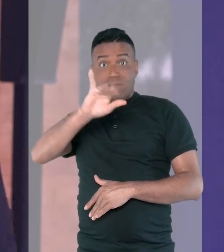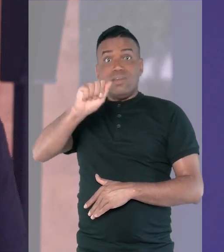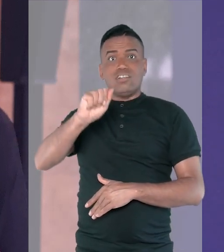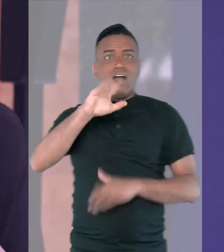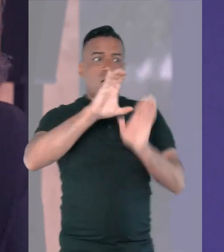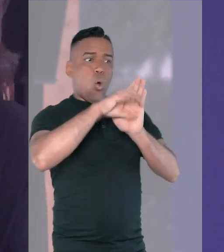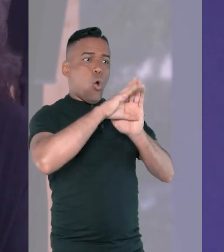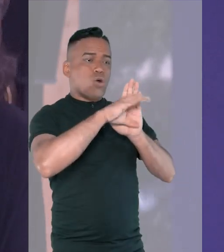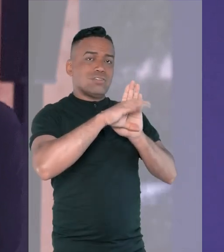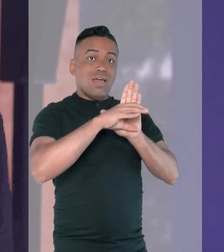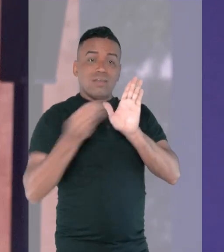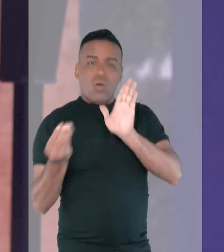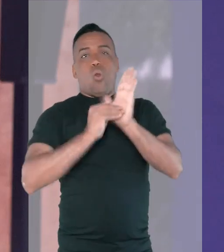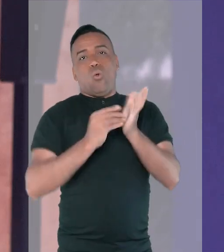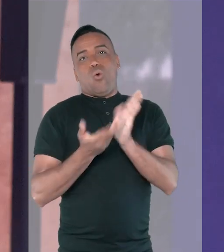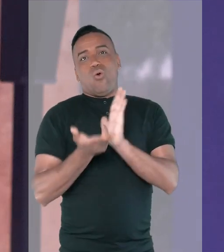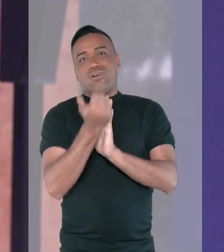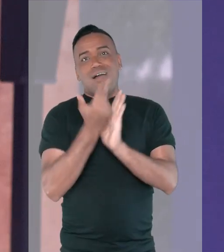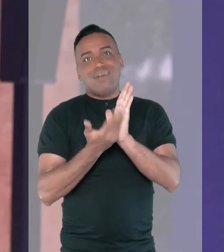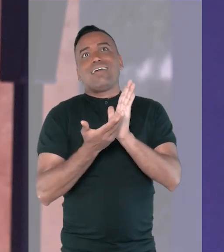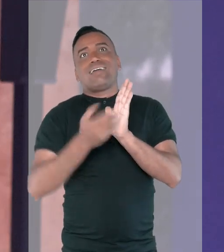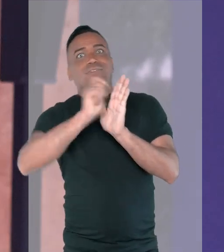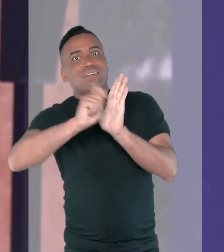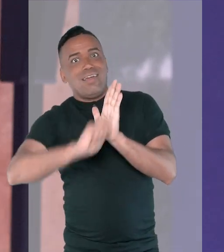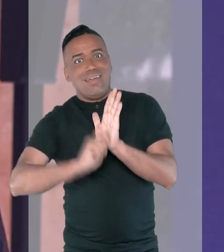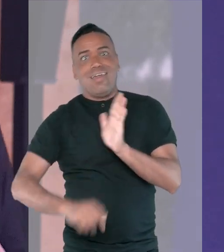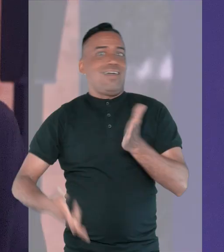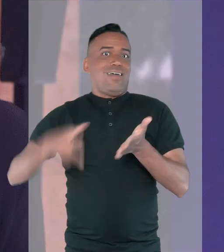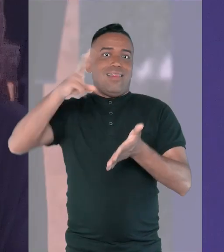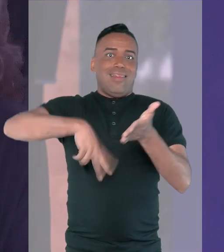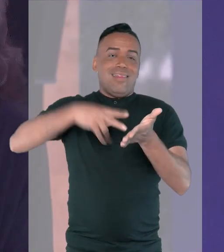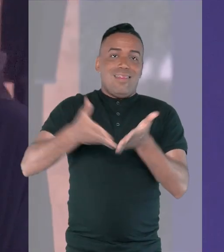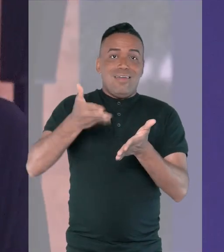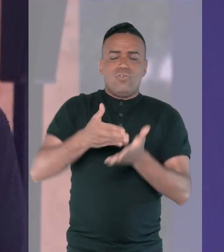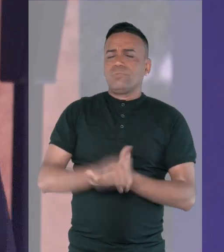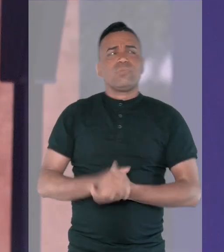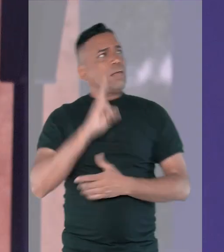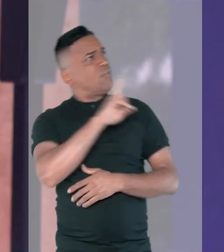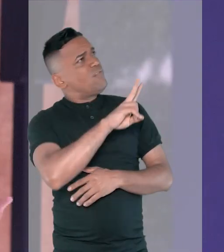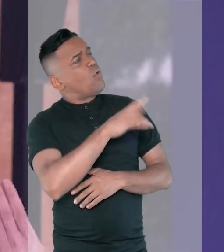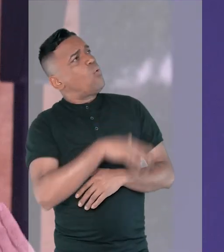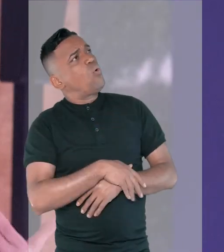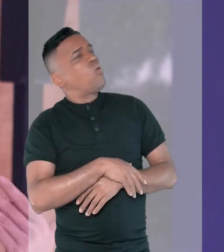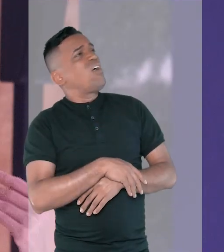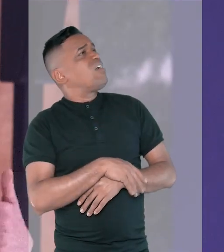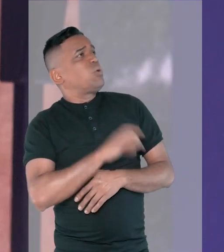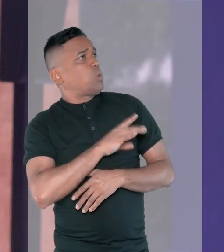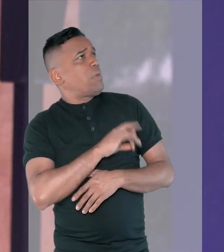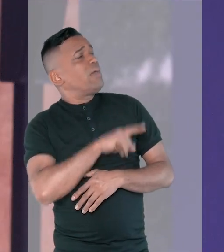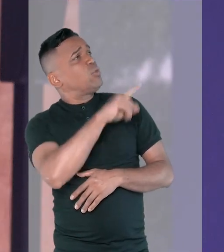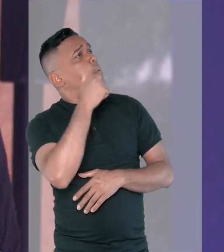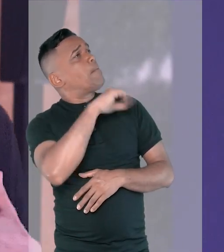dentro dela os conceitos que ela colocou neste livro. Porque, quando ela me viu, ela virou para mim e falou